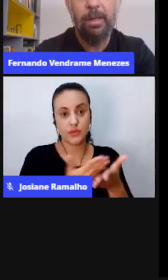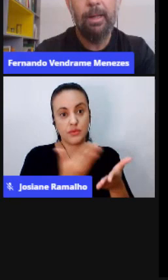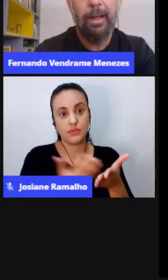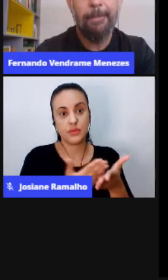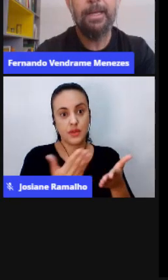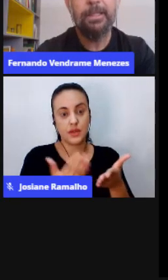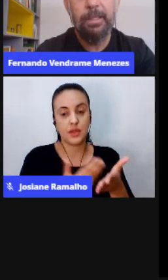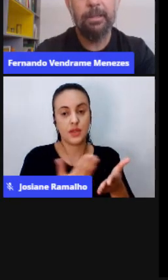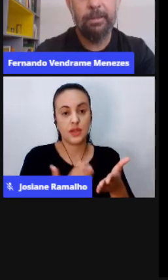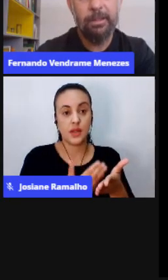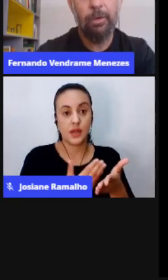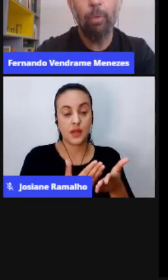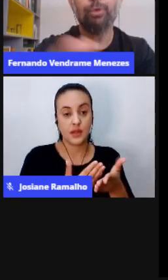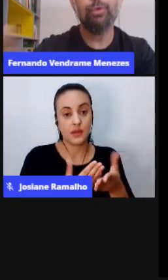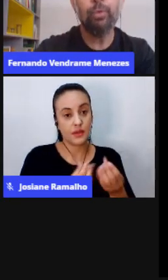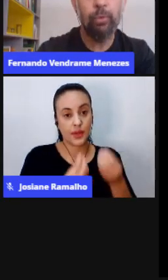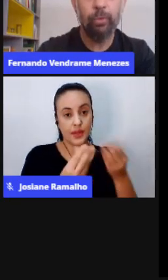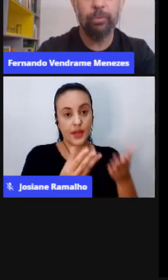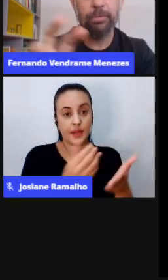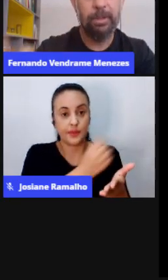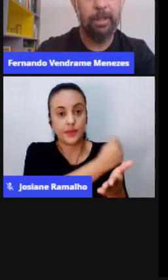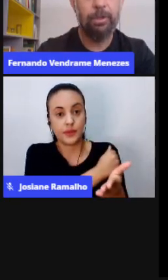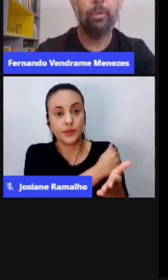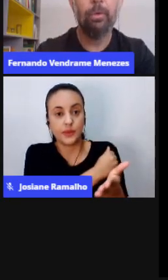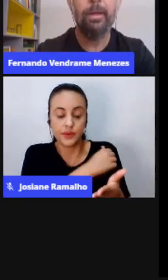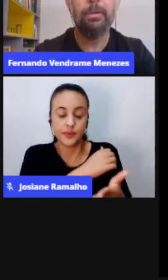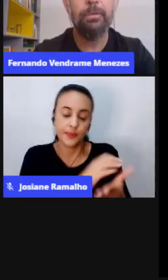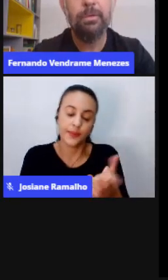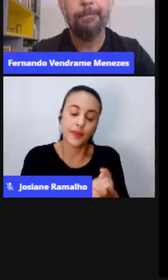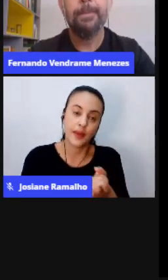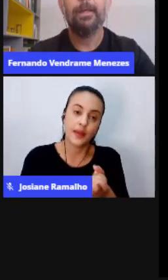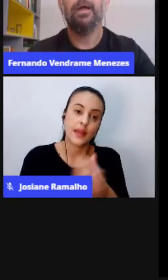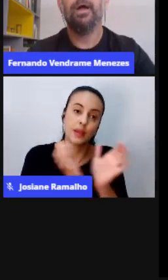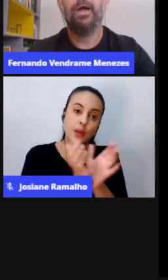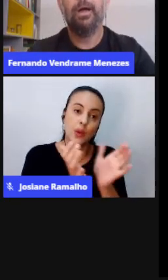recebem, nesse conjunto de